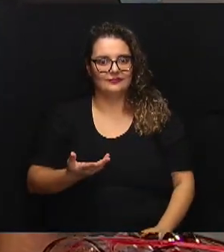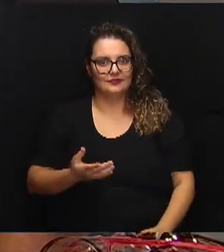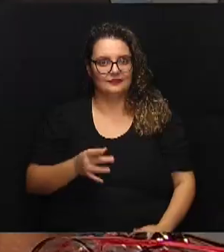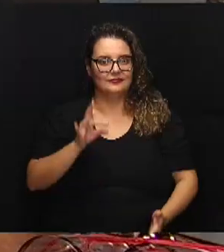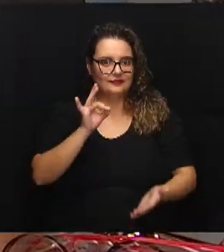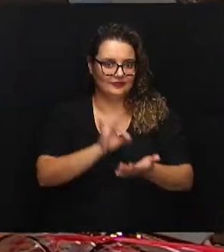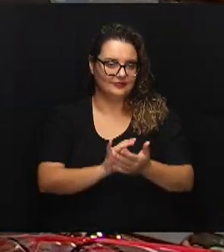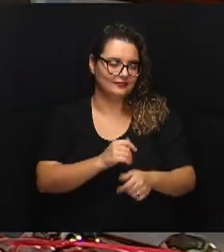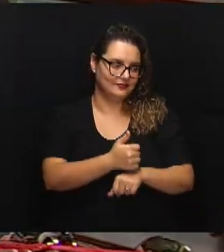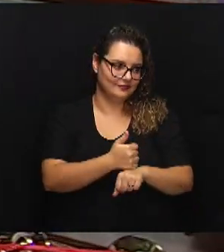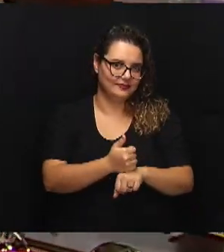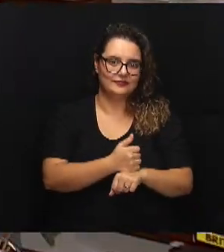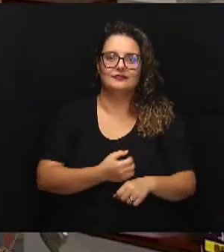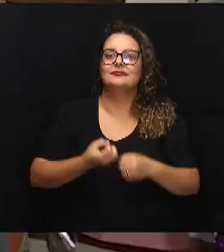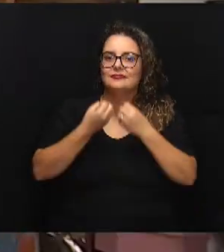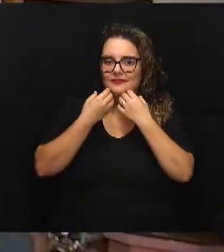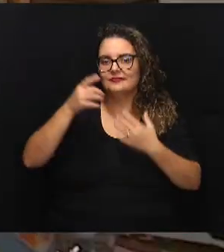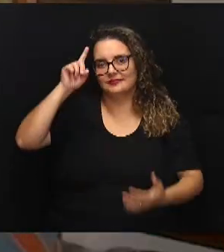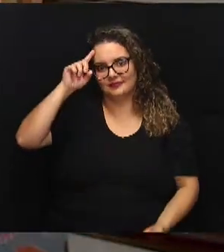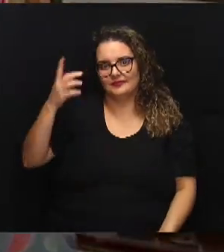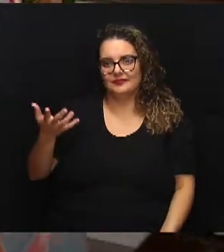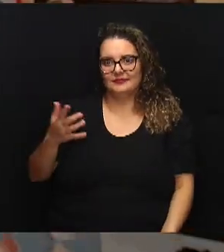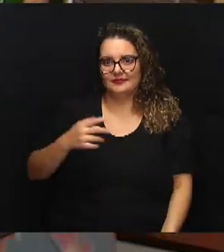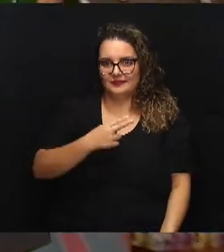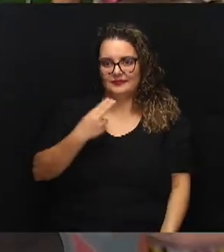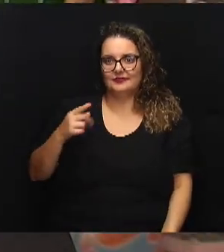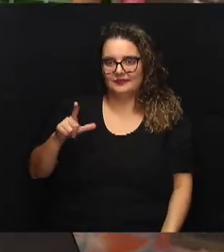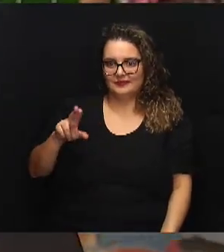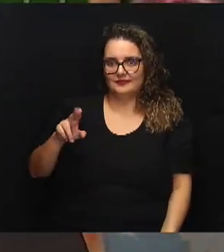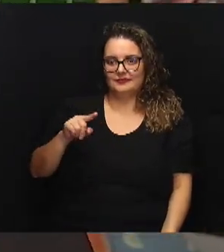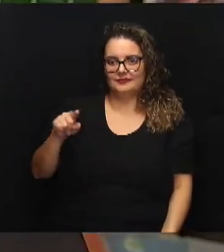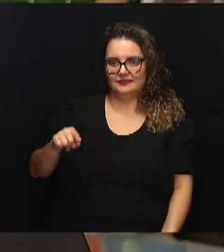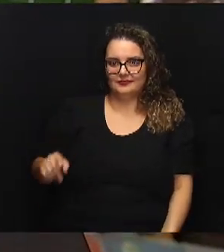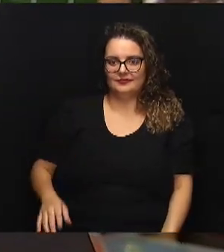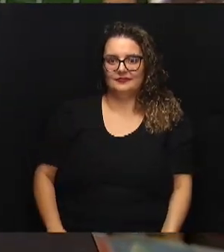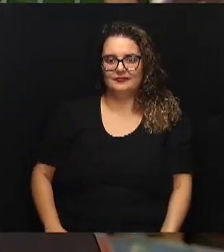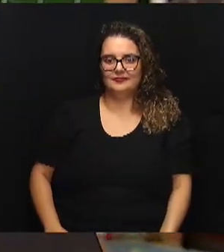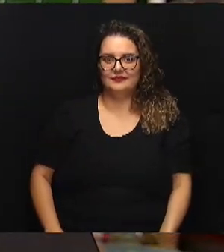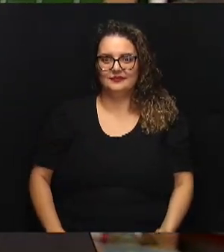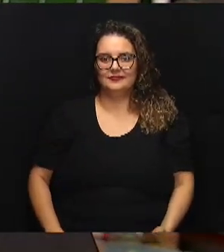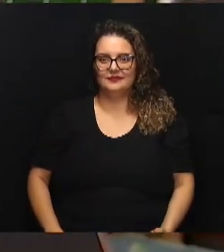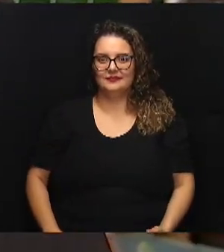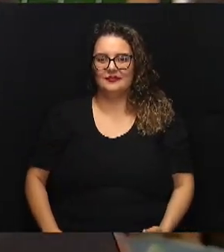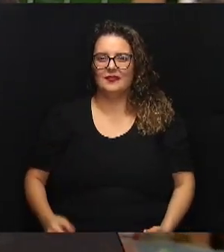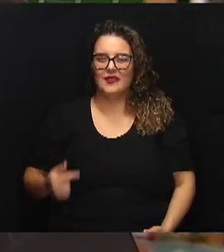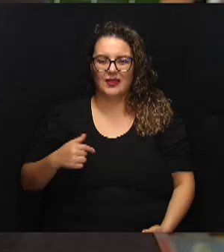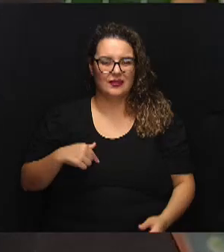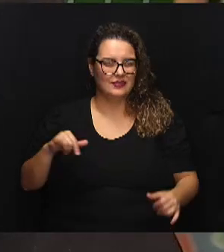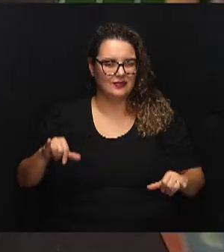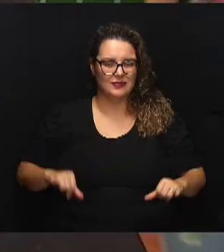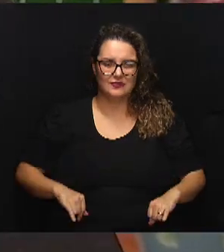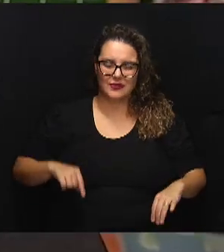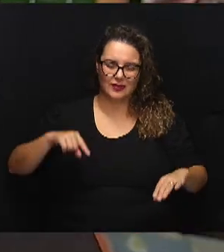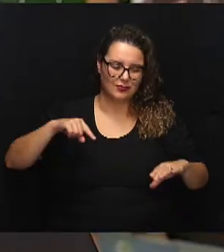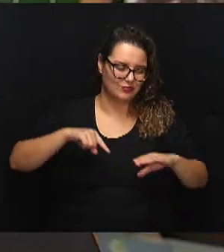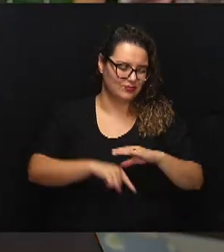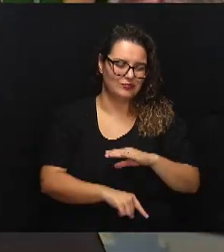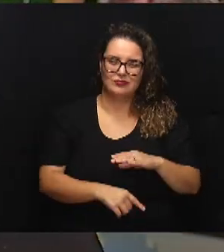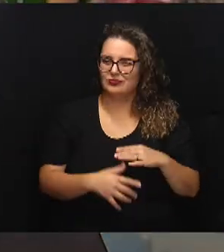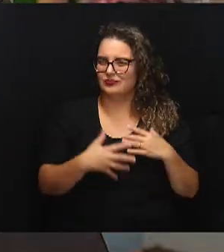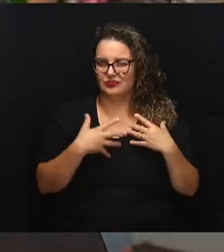ofício, né? Então, bom dia, né? Eu me chamo Luiz, né? Eu estava no fundo do poço mesmo, no começo, né? Não